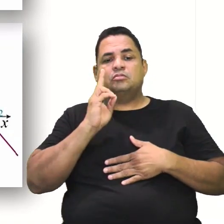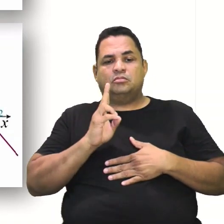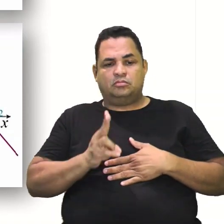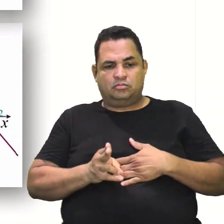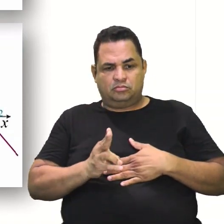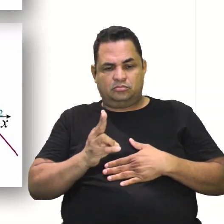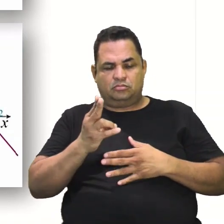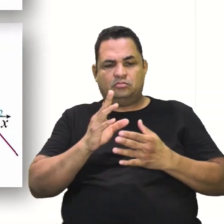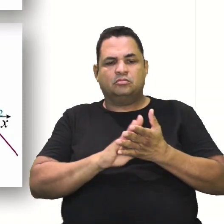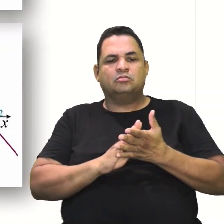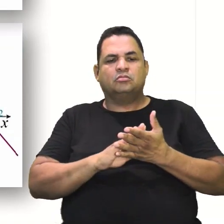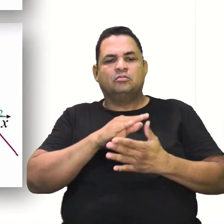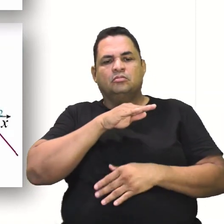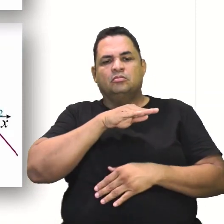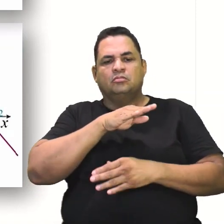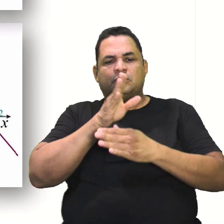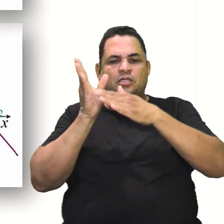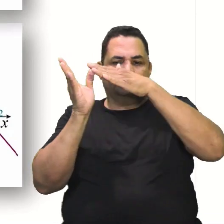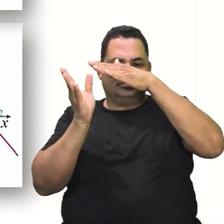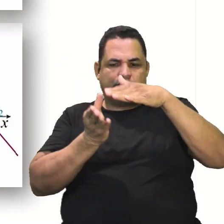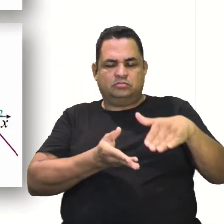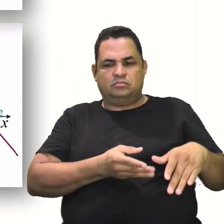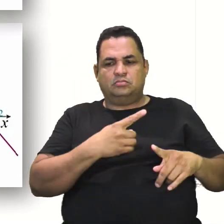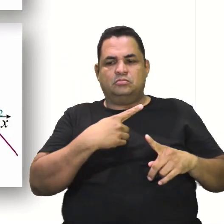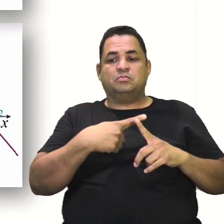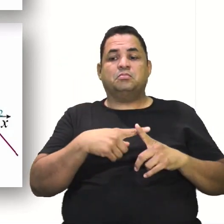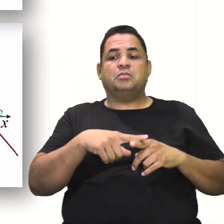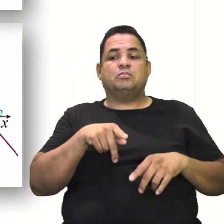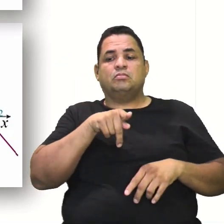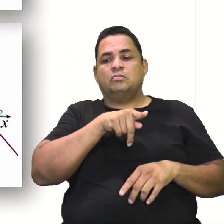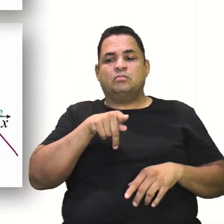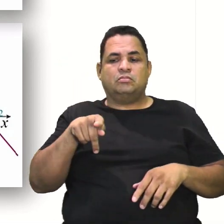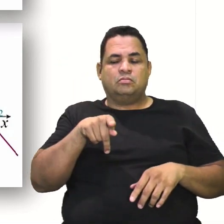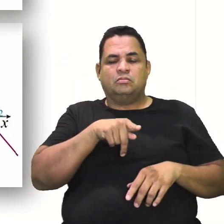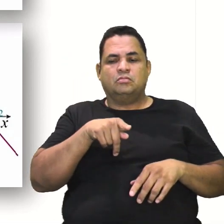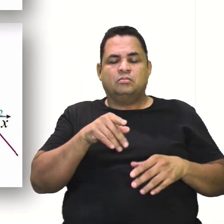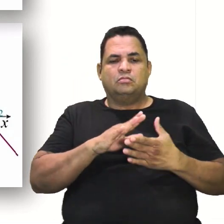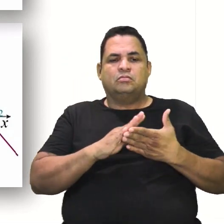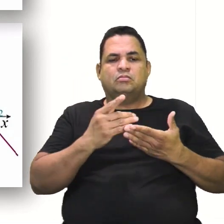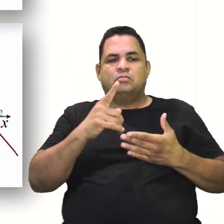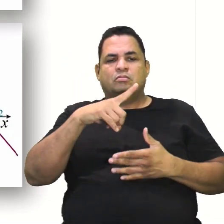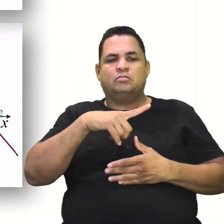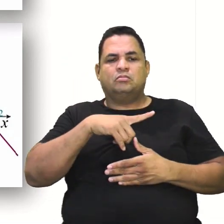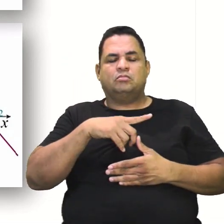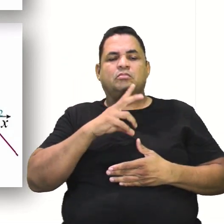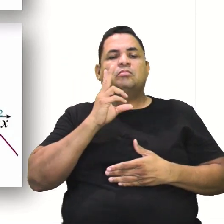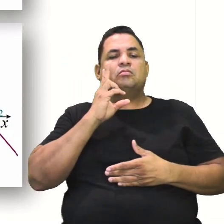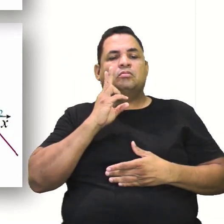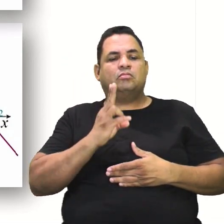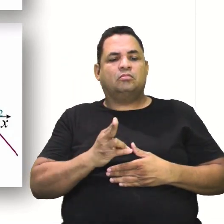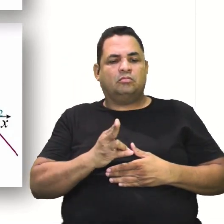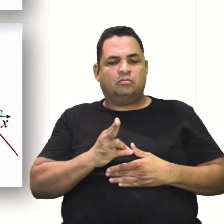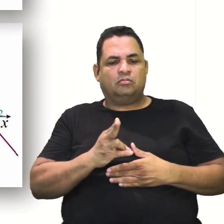mesmo, essas retas são paralelas. Por quê, professor? Porque elas possuem a